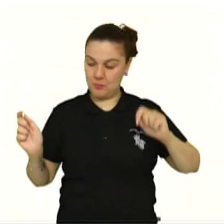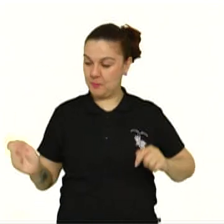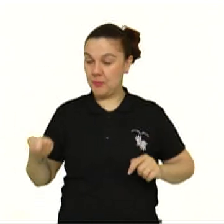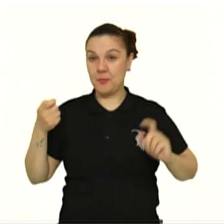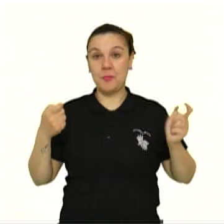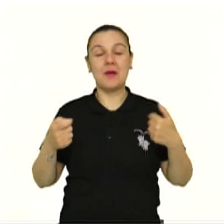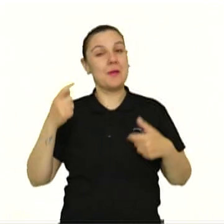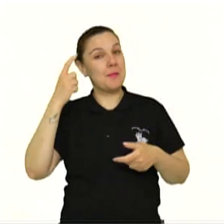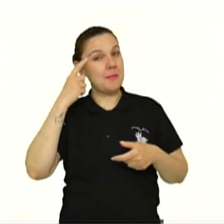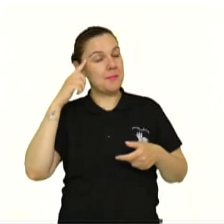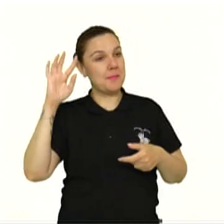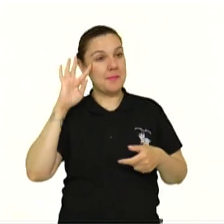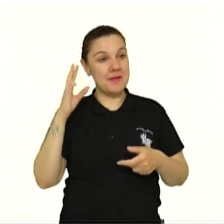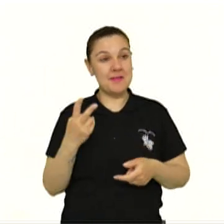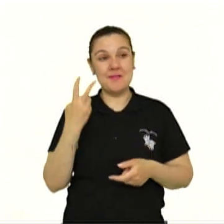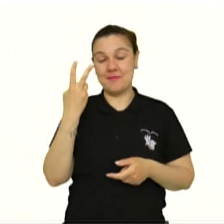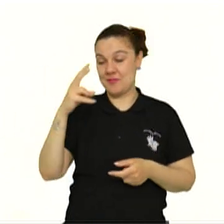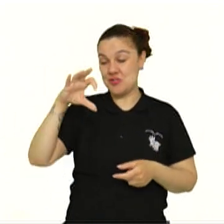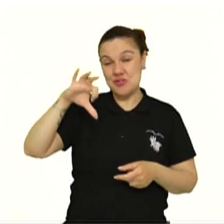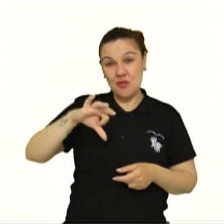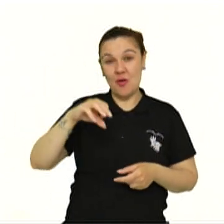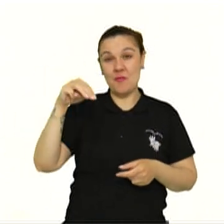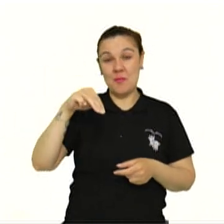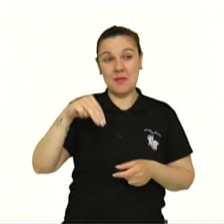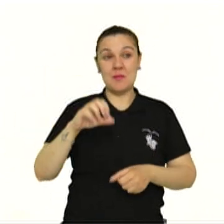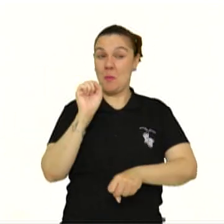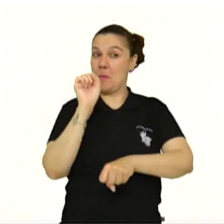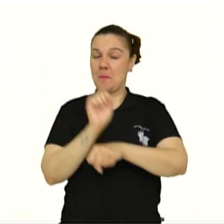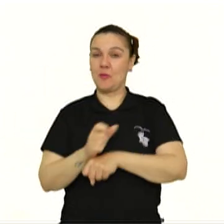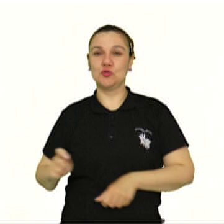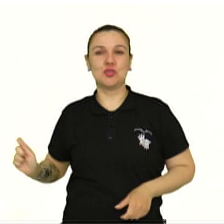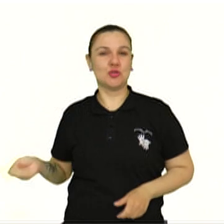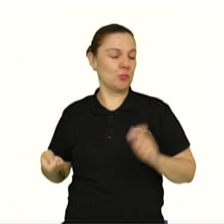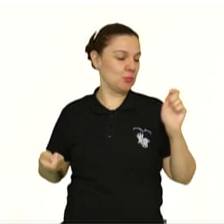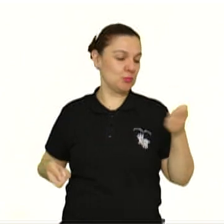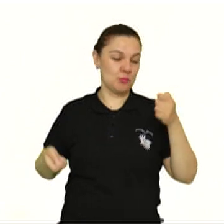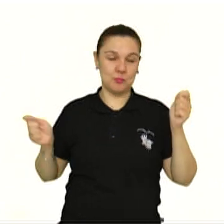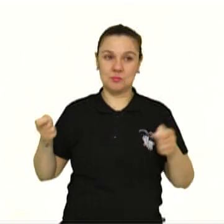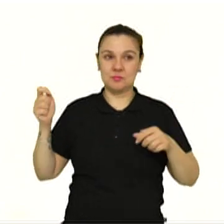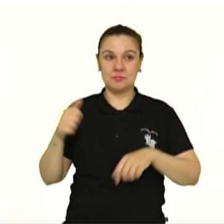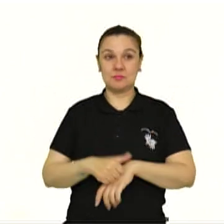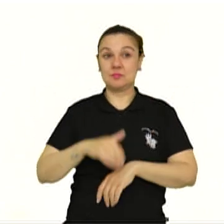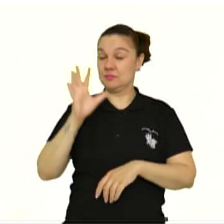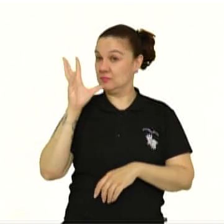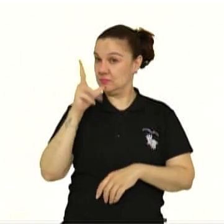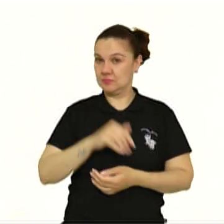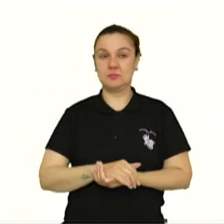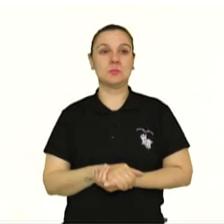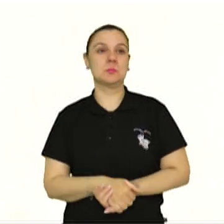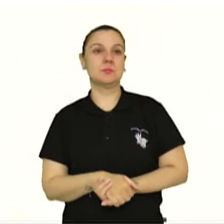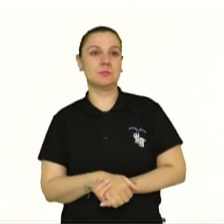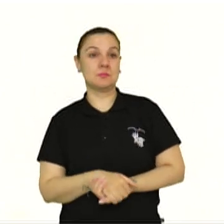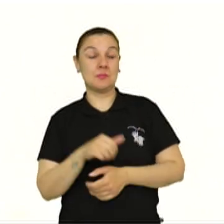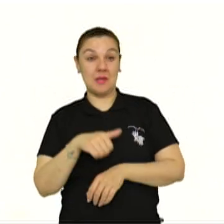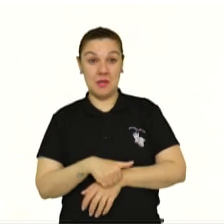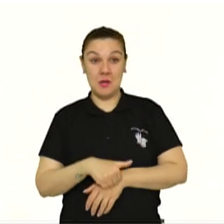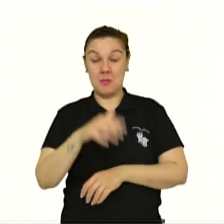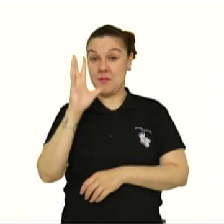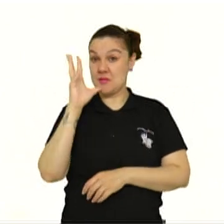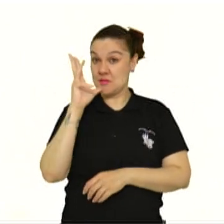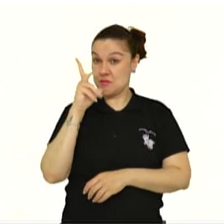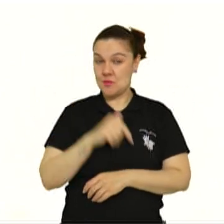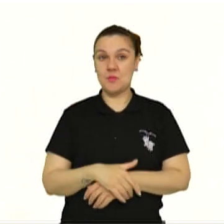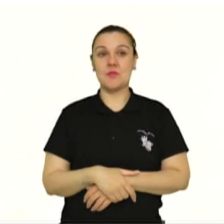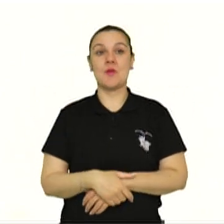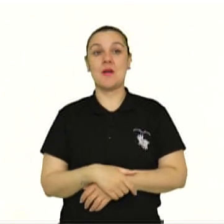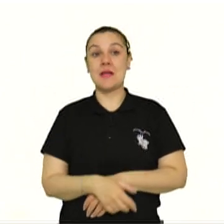Né? Pense você, 29 minutos jogando sem parar, né? Foi o mais longo. E a partida mais longa foi